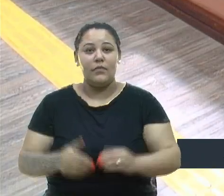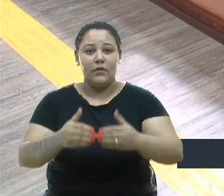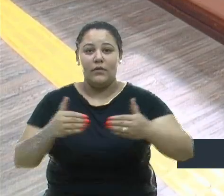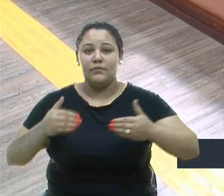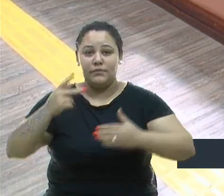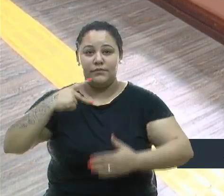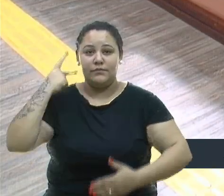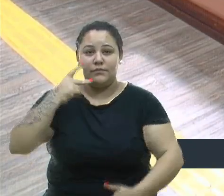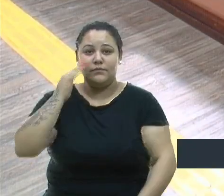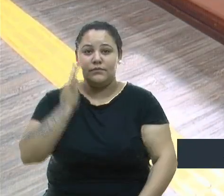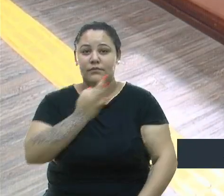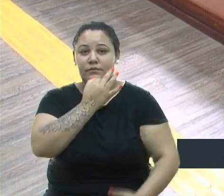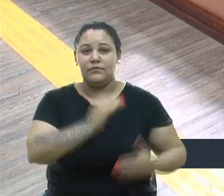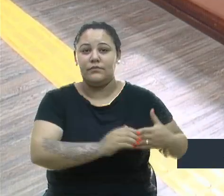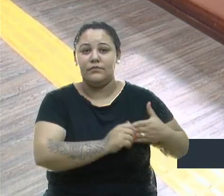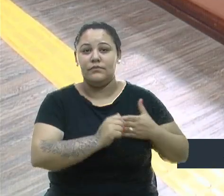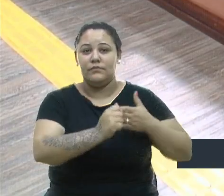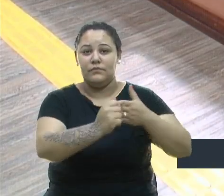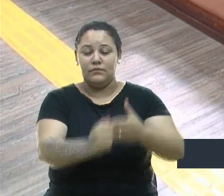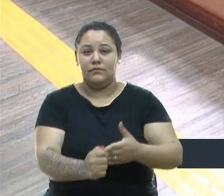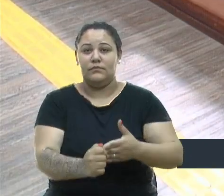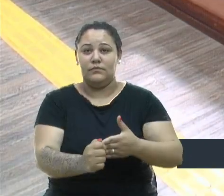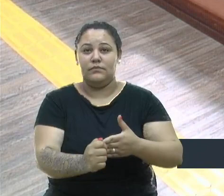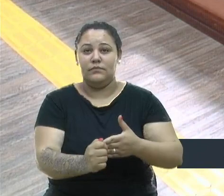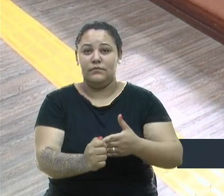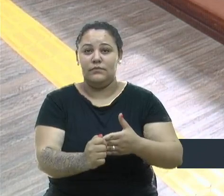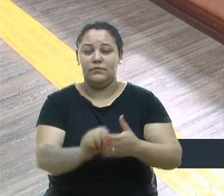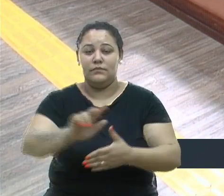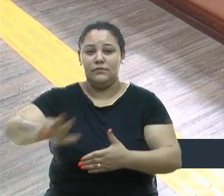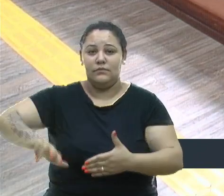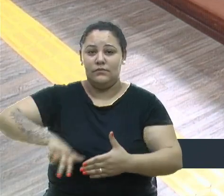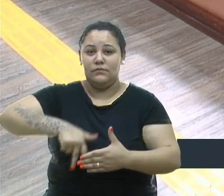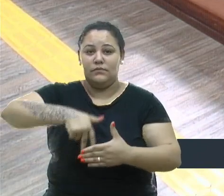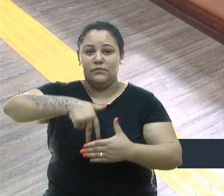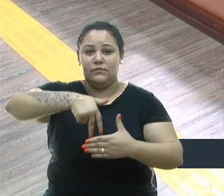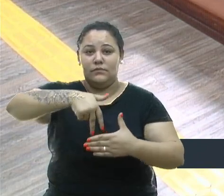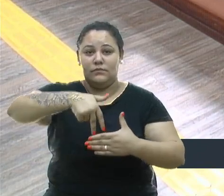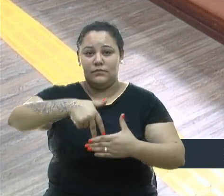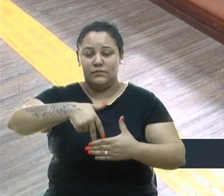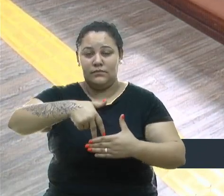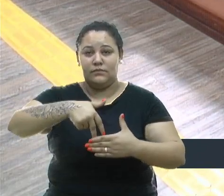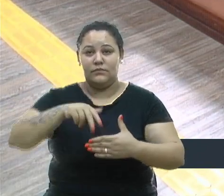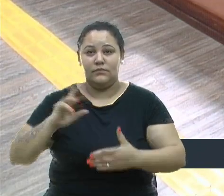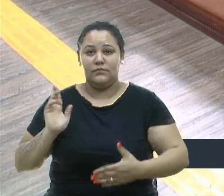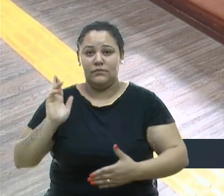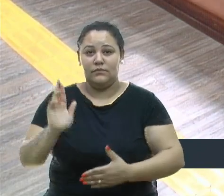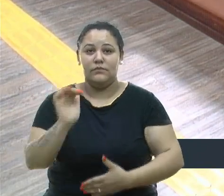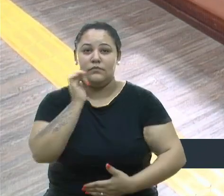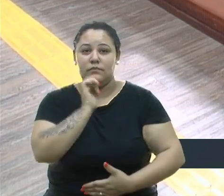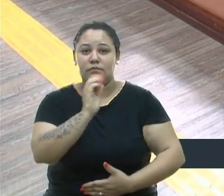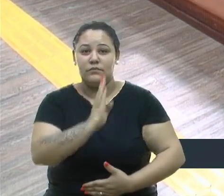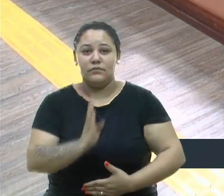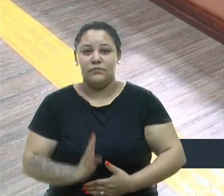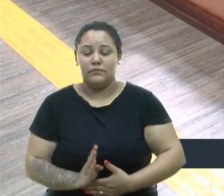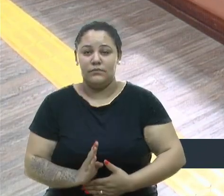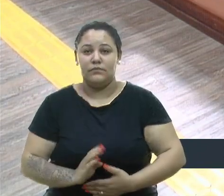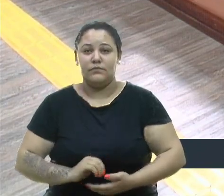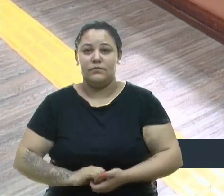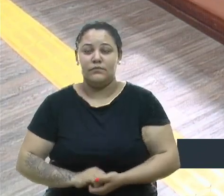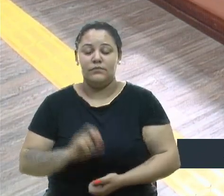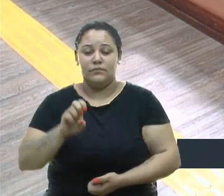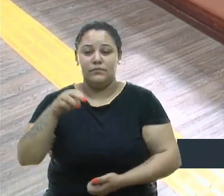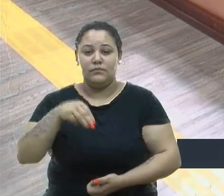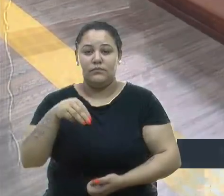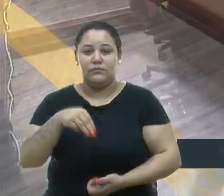Tatiana Frisso que acompanhe a representante do Grupo Mulheres do Brasil, Núcleo Caxias do Sul, até a tribuna pelo tempo de até